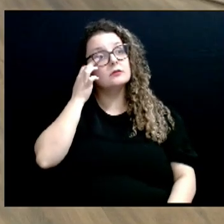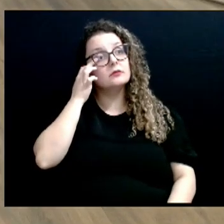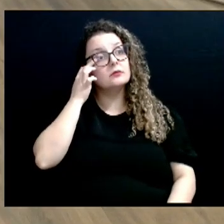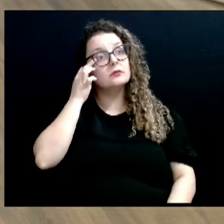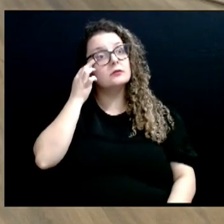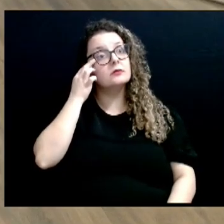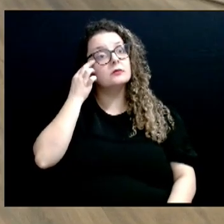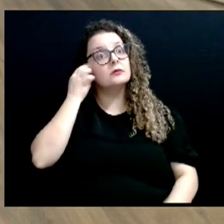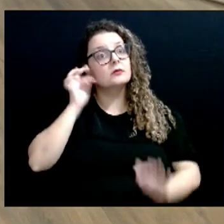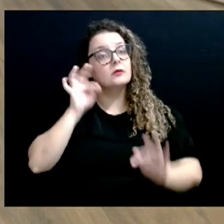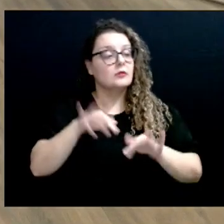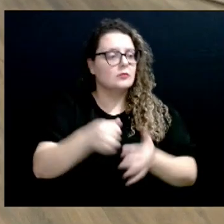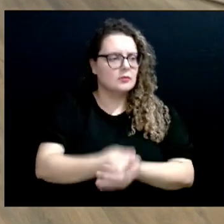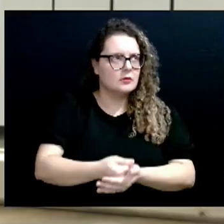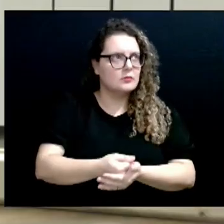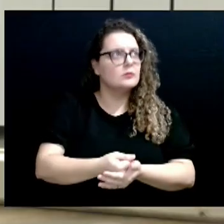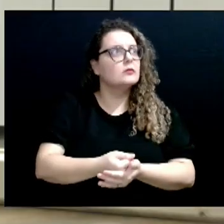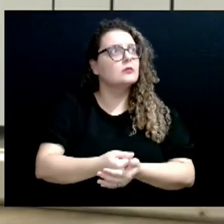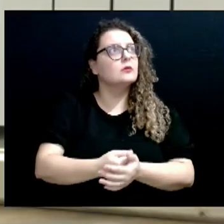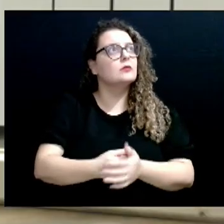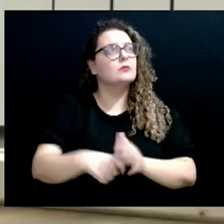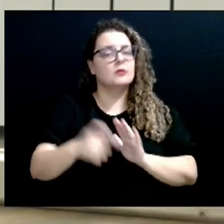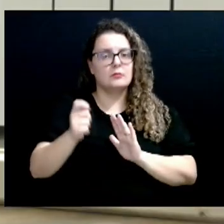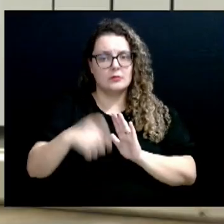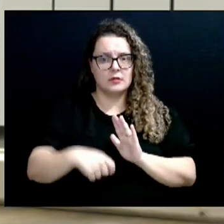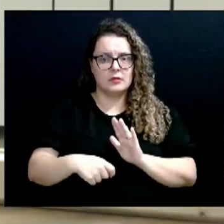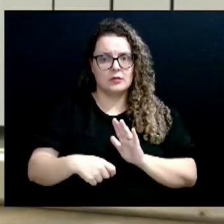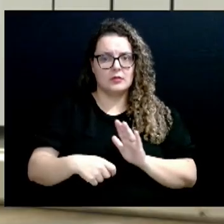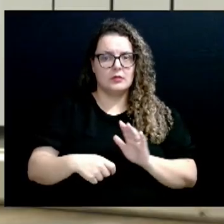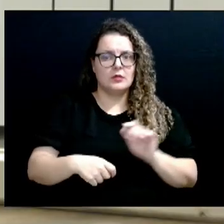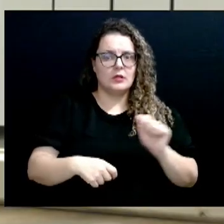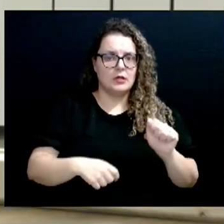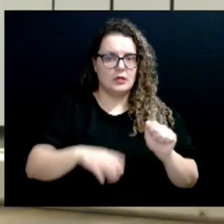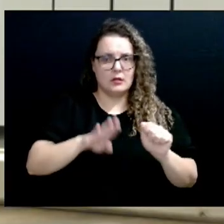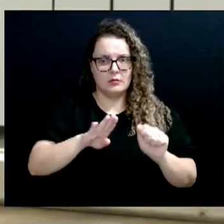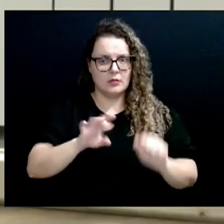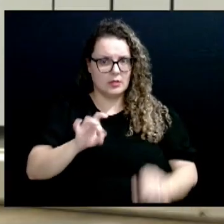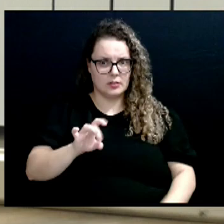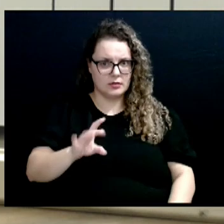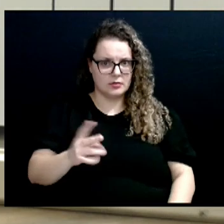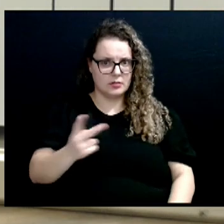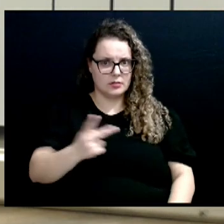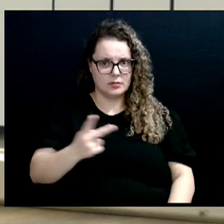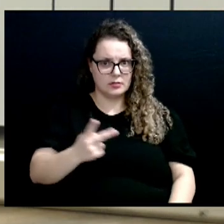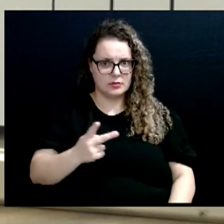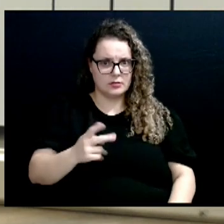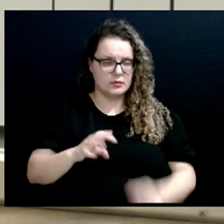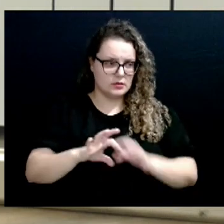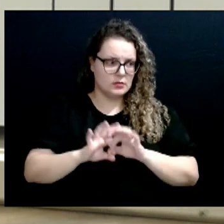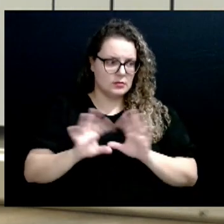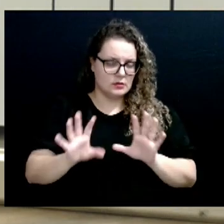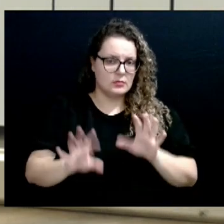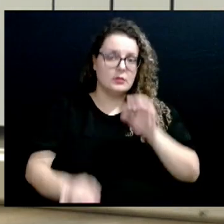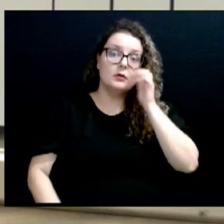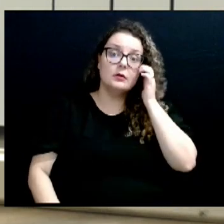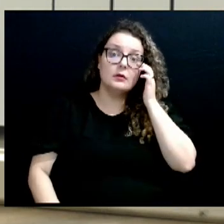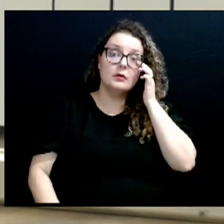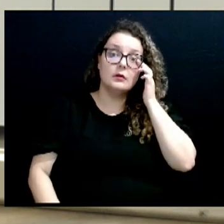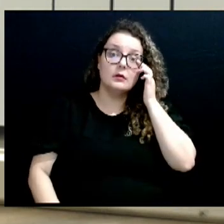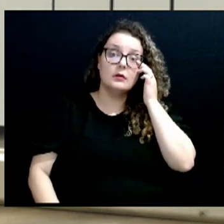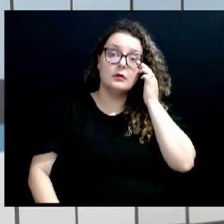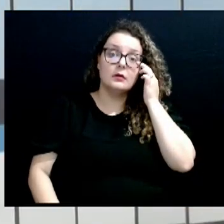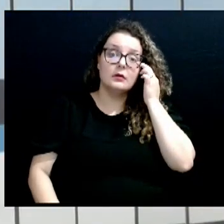obrigatoriedade, vai ser válido então para as categorias A e B? Por enquanto só essas estão na mira deles?